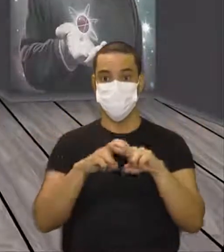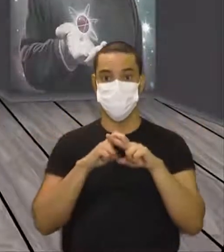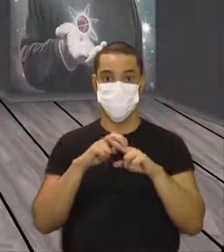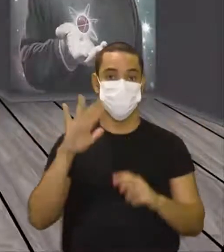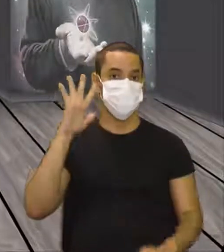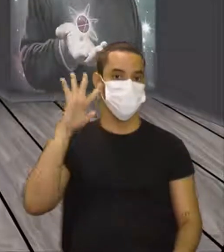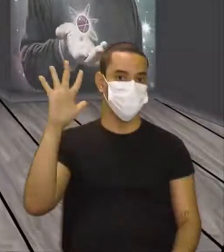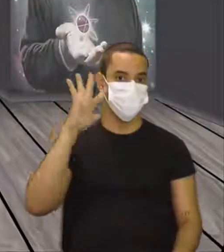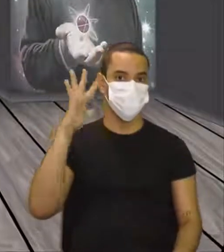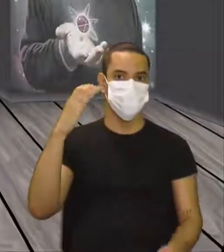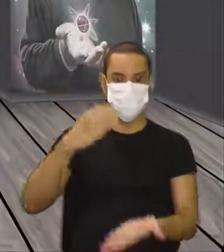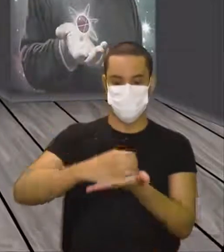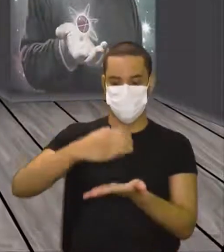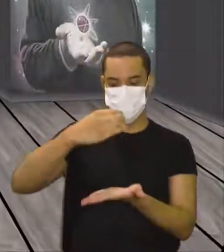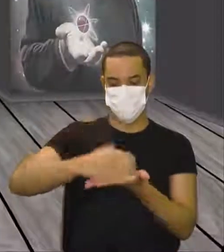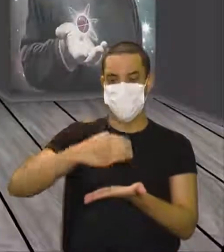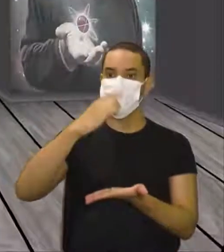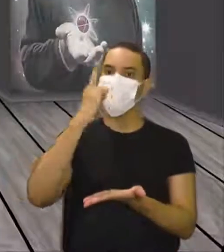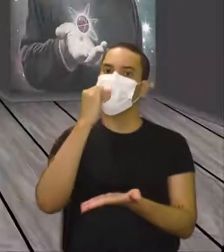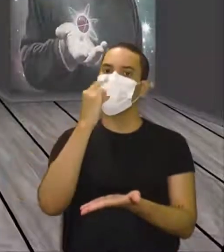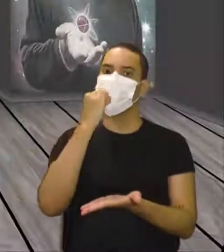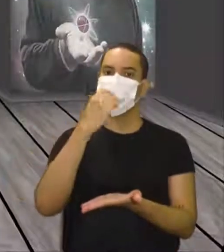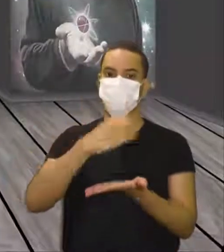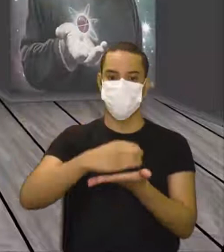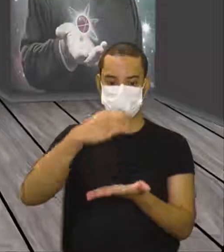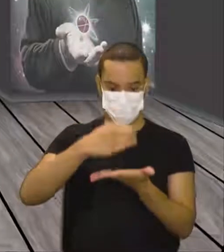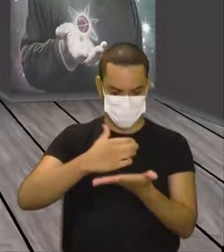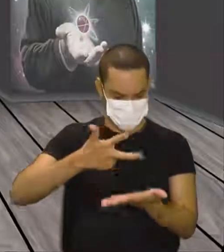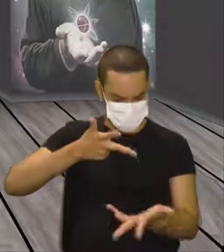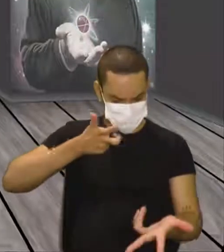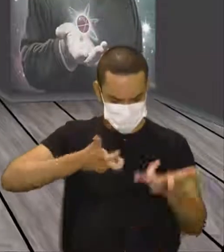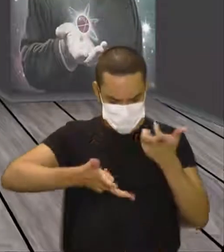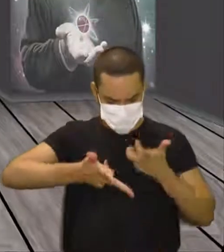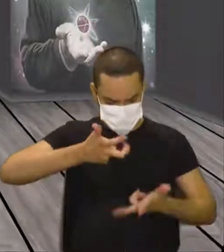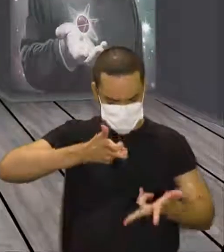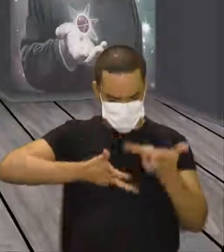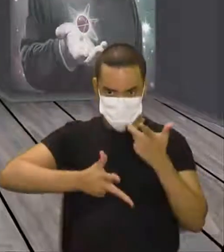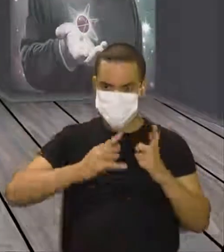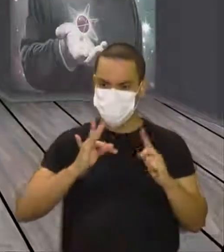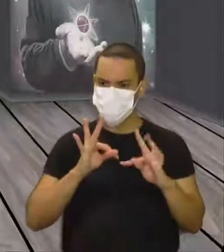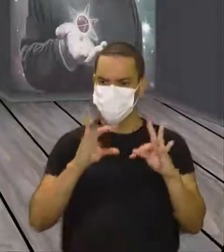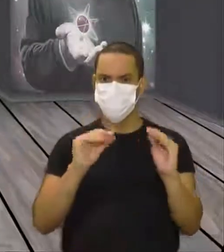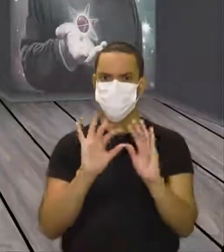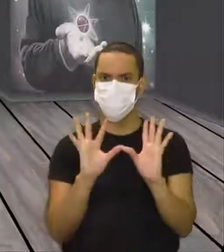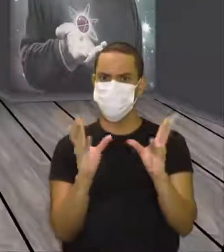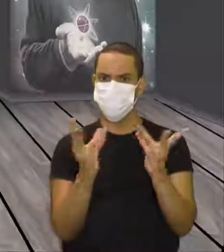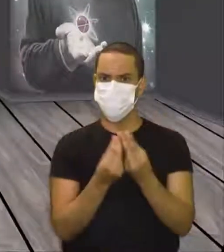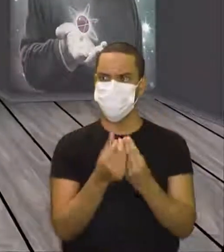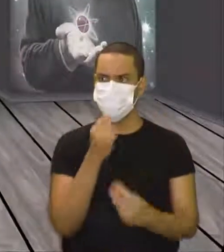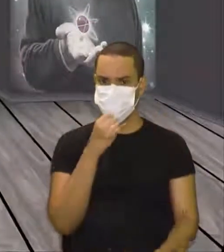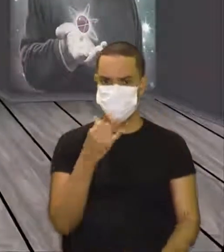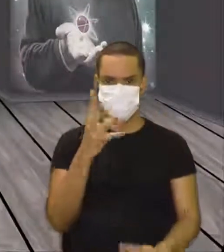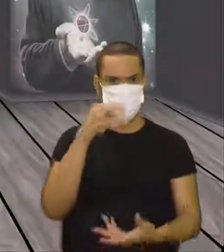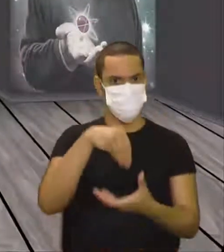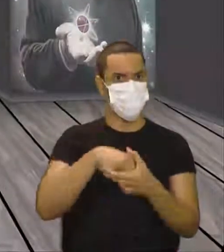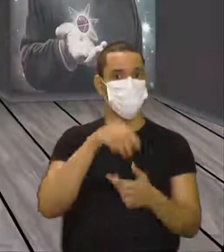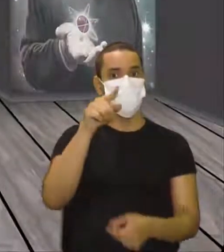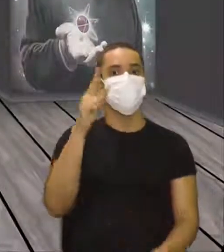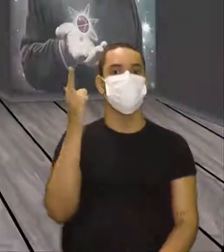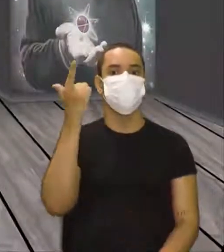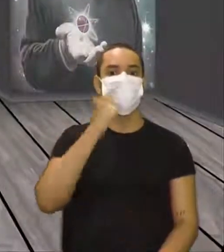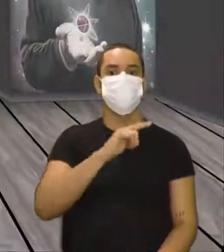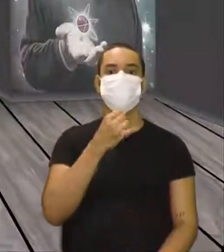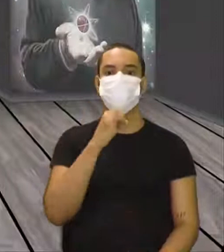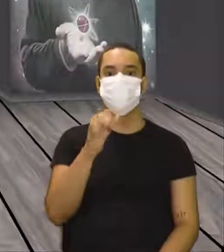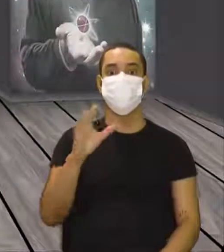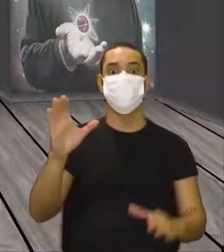imagine, um copo com água. Se você conseguir tirar toda a energia do núcleo das partículas dos átomos, você conseguiria fornecer energia até